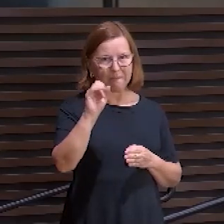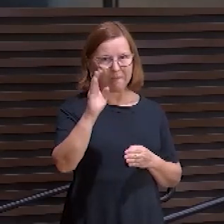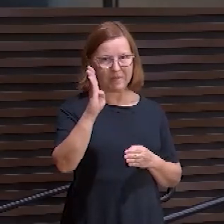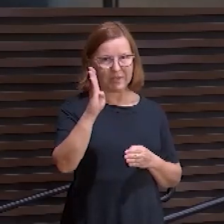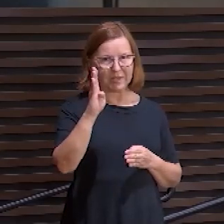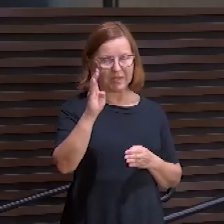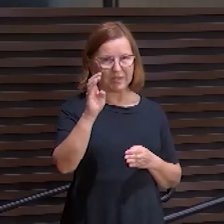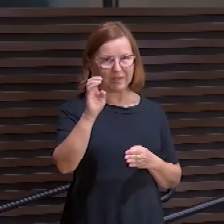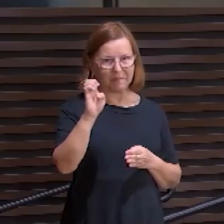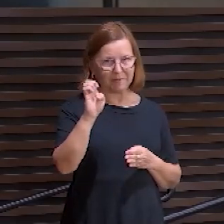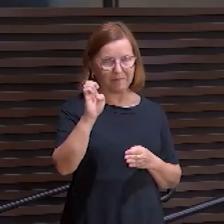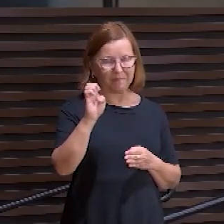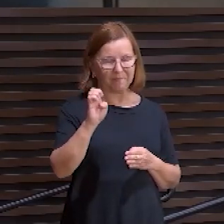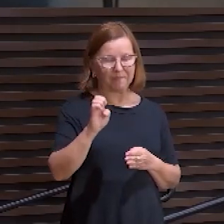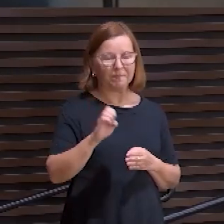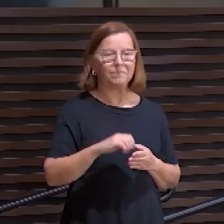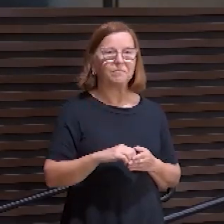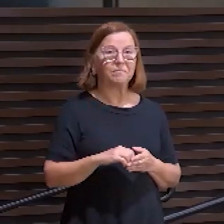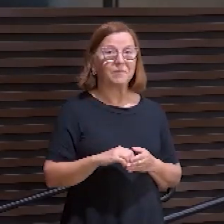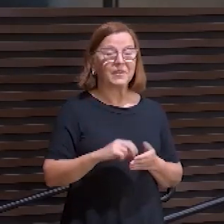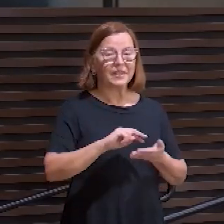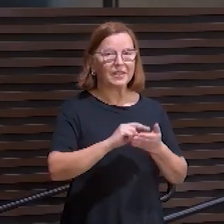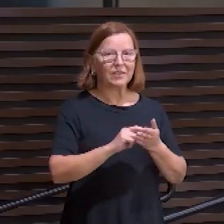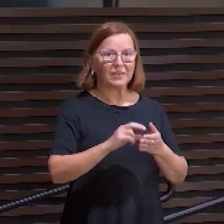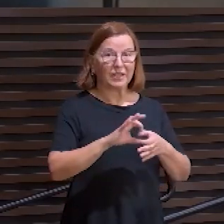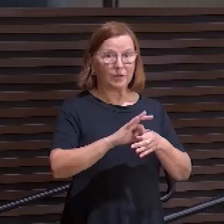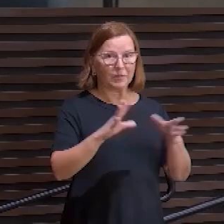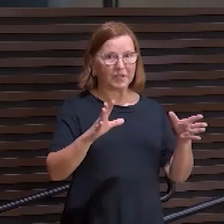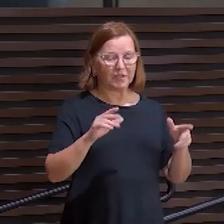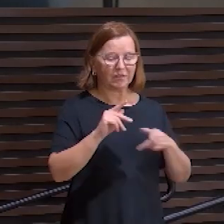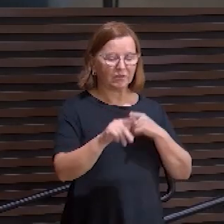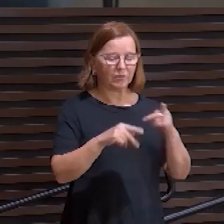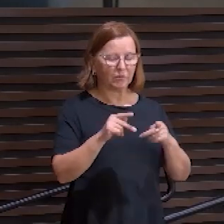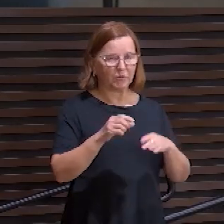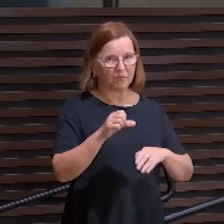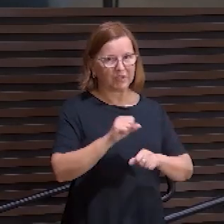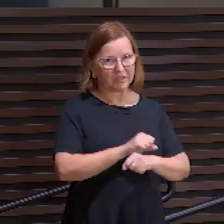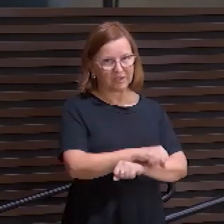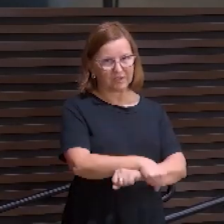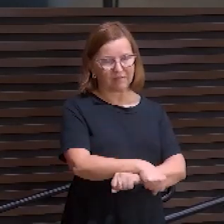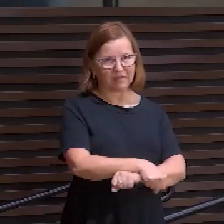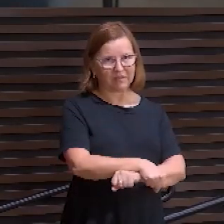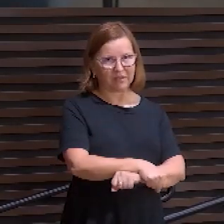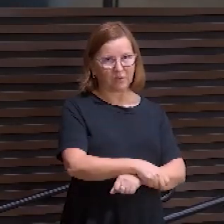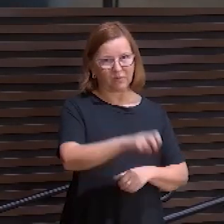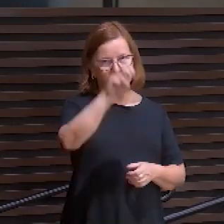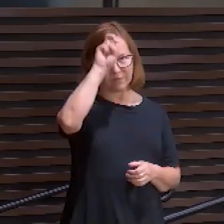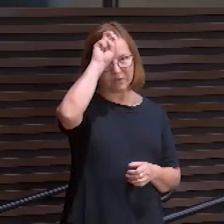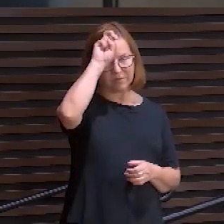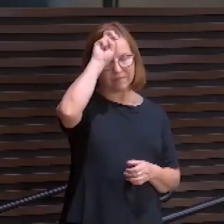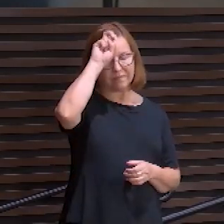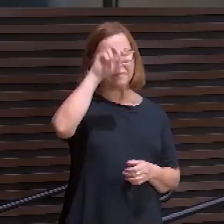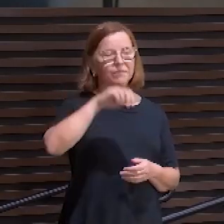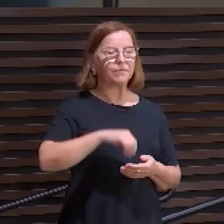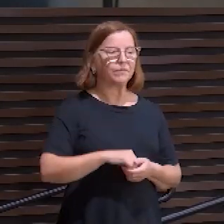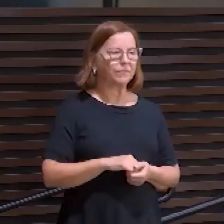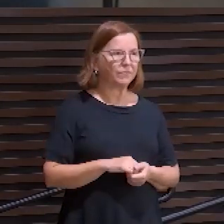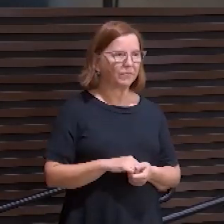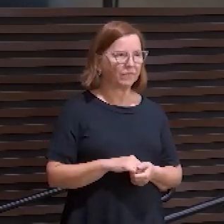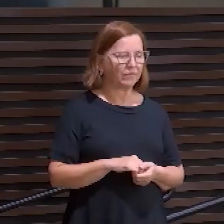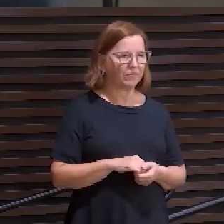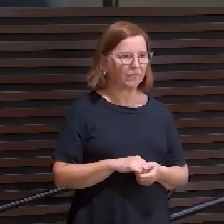que é a libertação do povo do cativeiro egípcio.